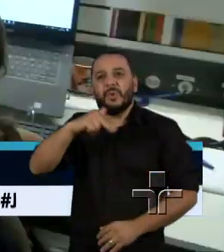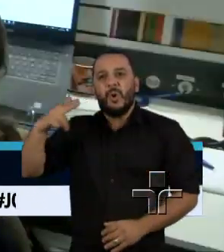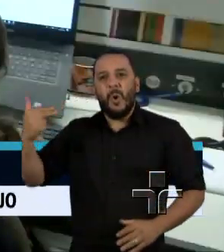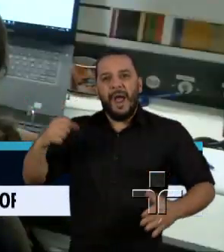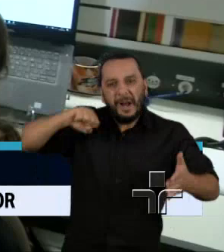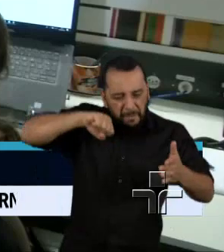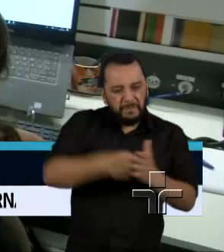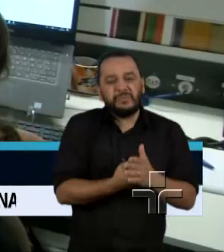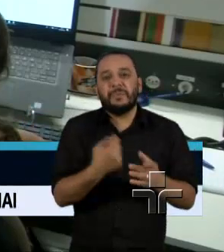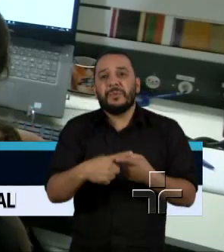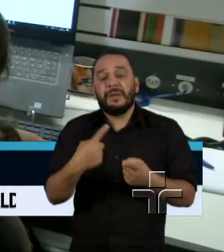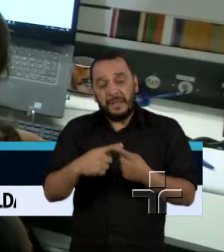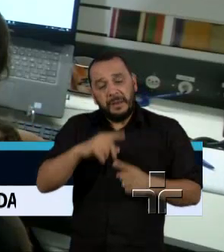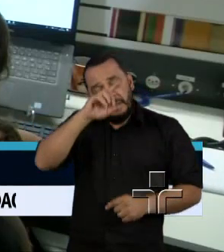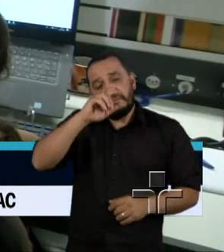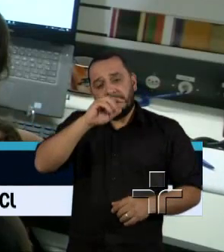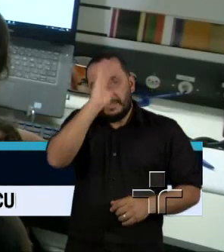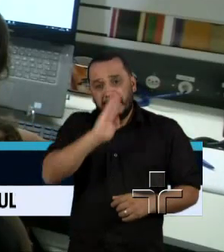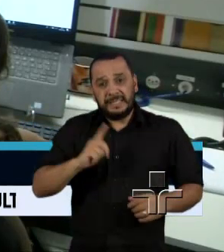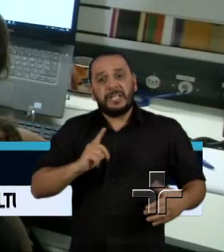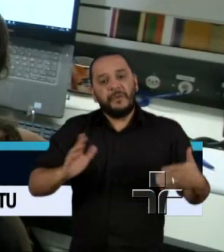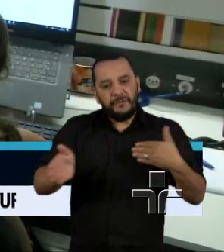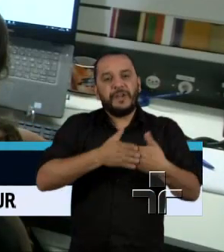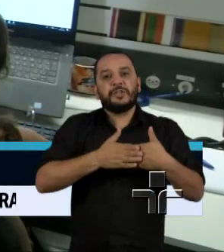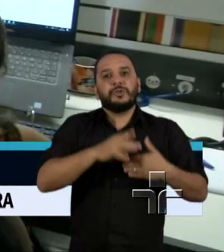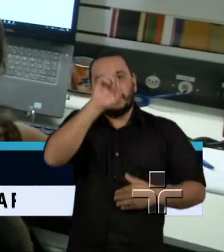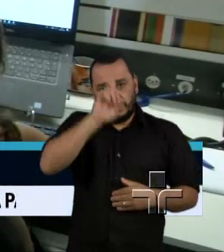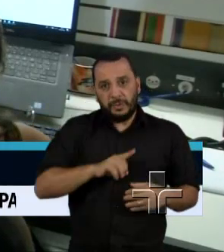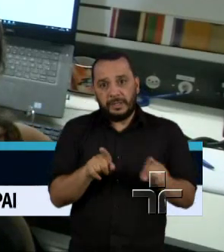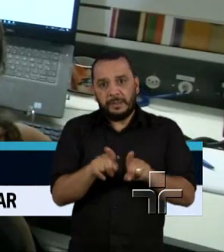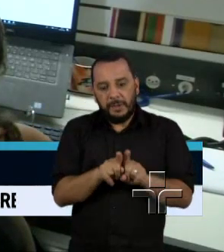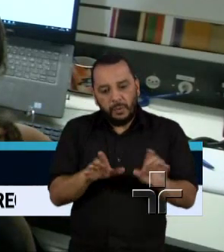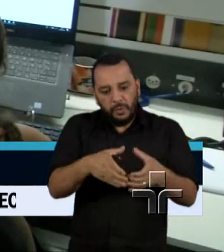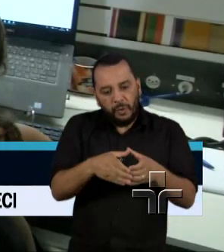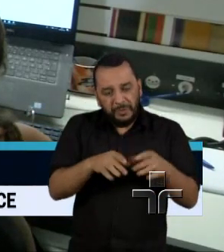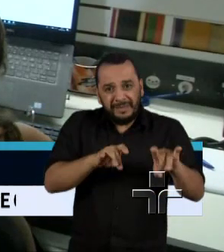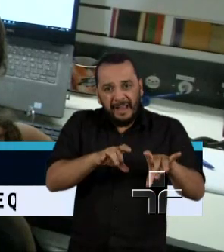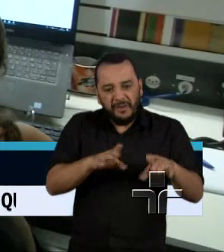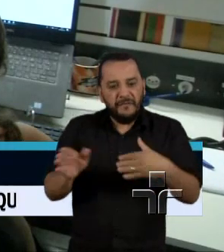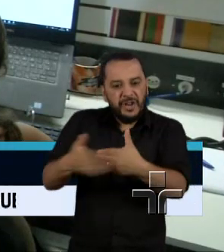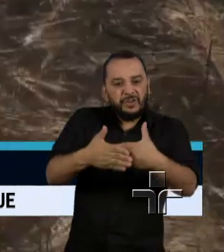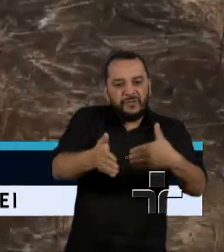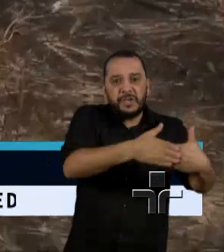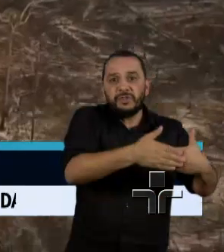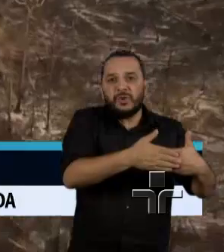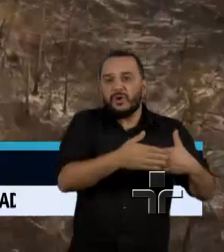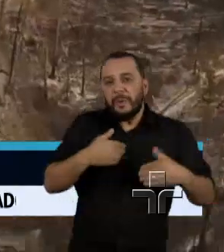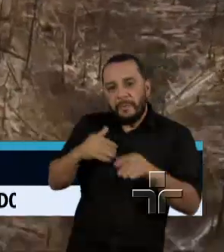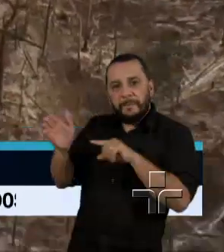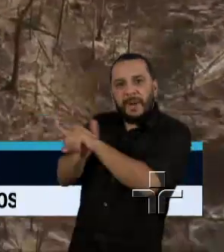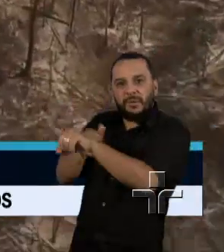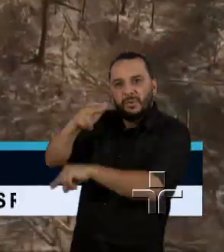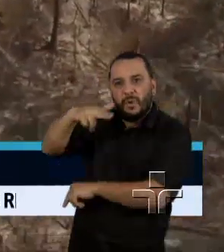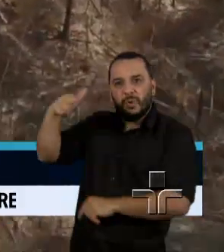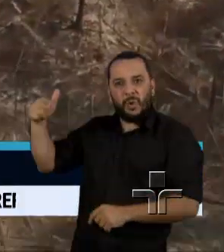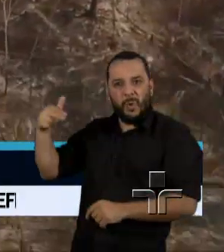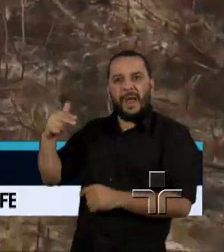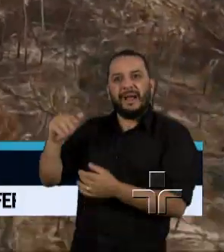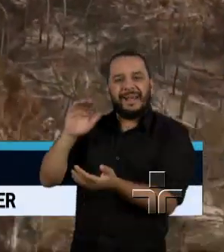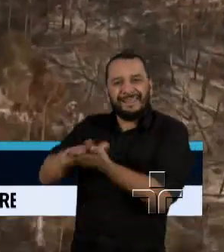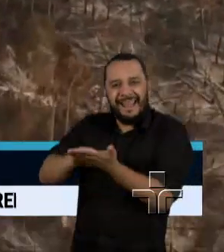fechado a diretoria e o Comitê Técnico do Fundo Amazônia sem consultar os financiadores. Esses dois grupos